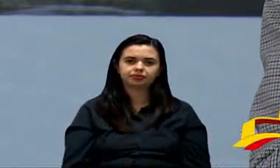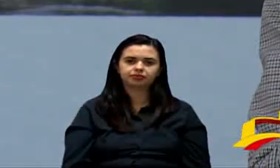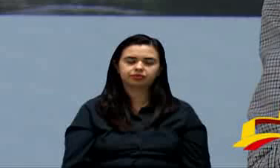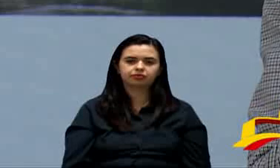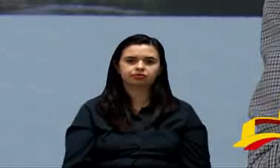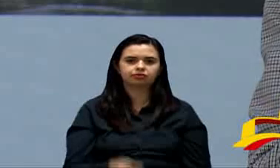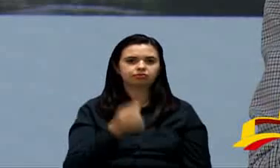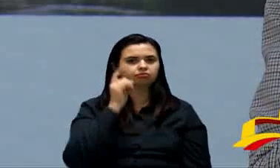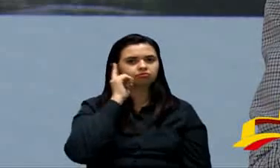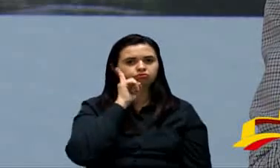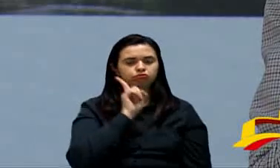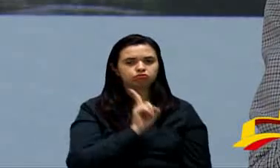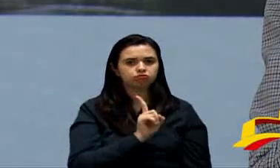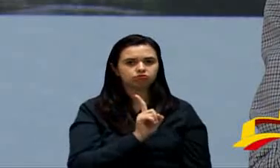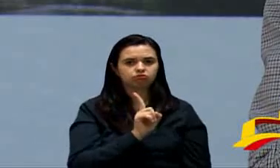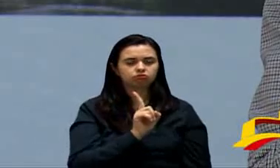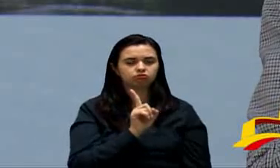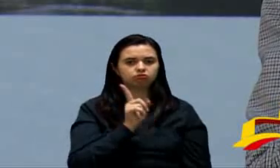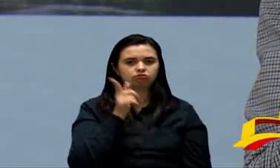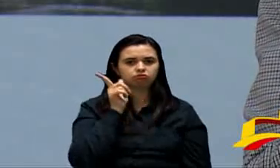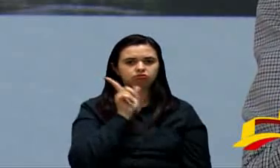Eu não sei se nós vamos conseguir...